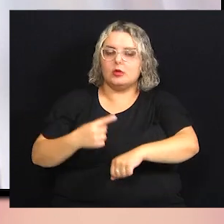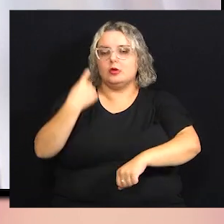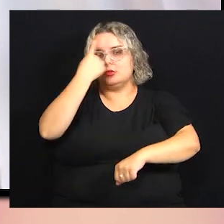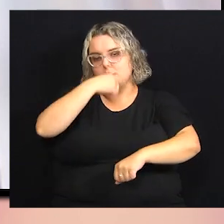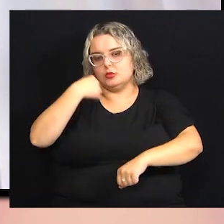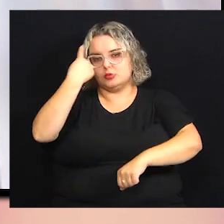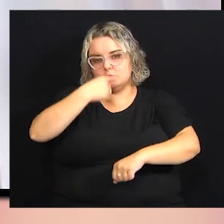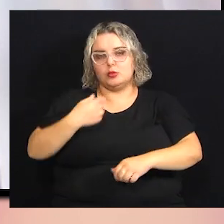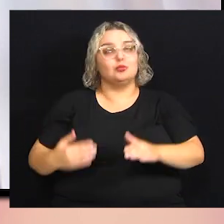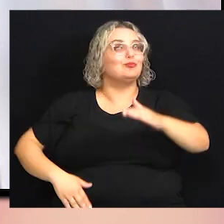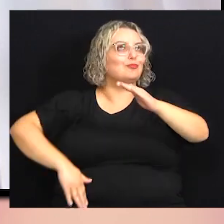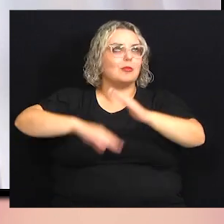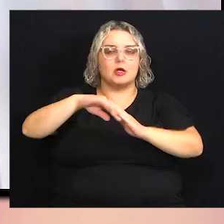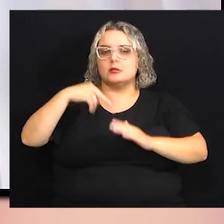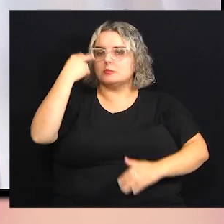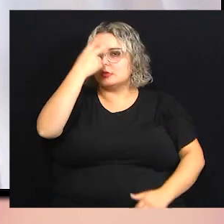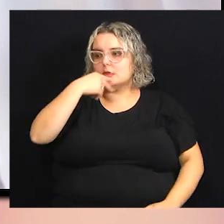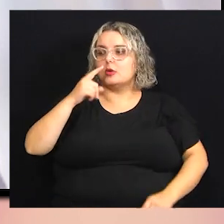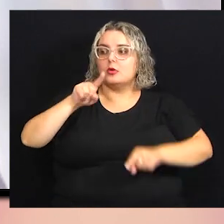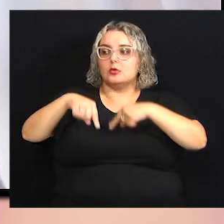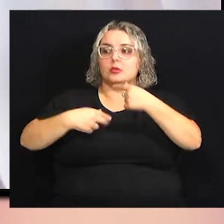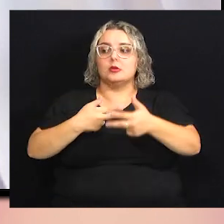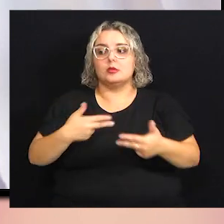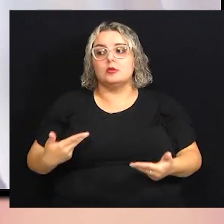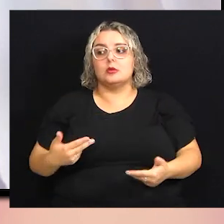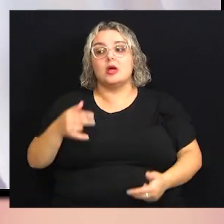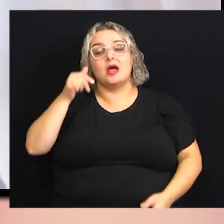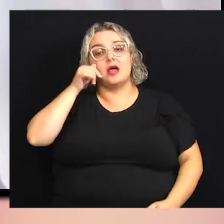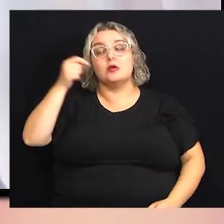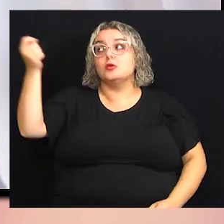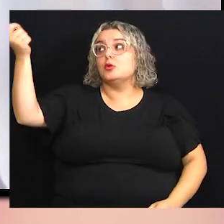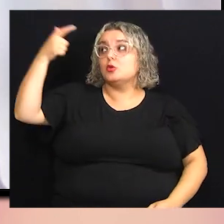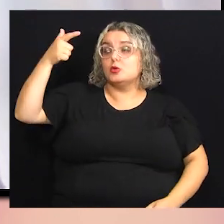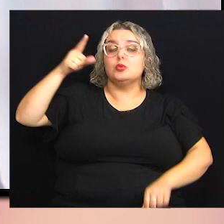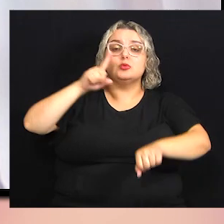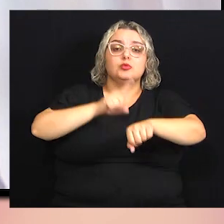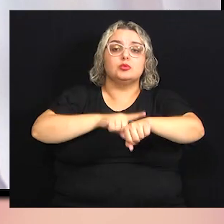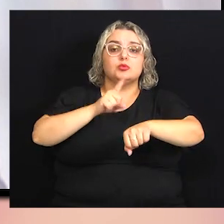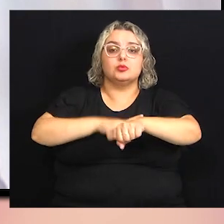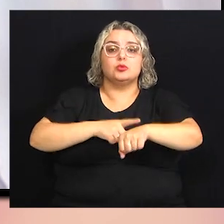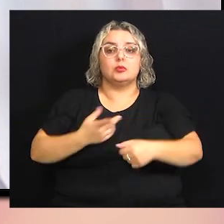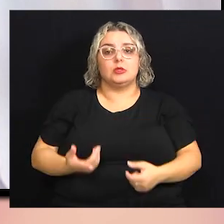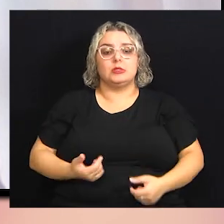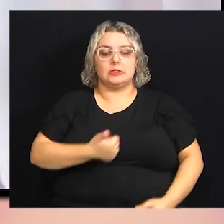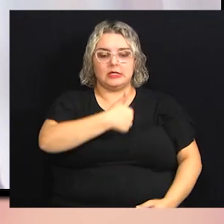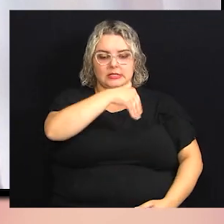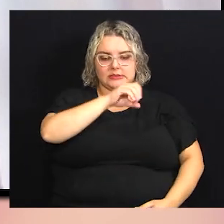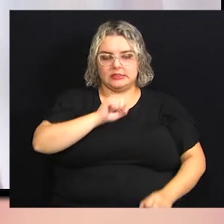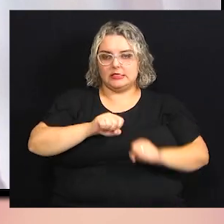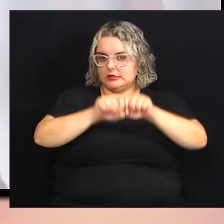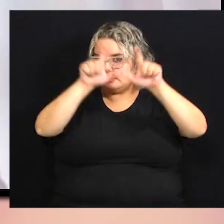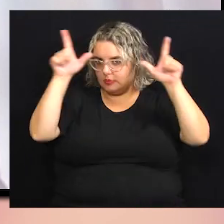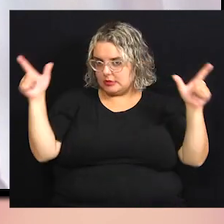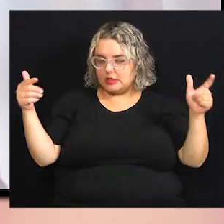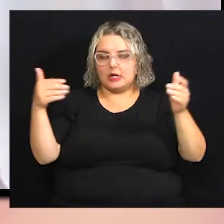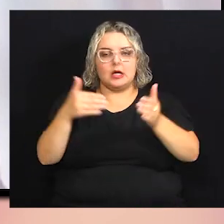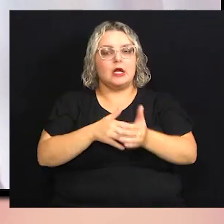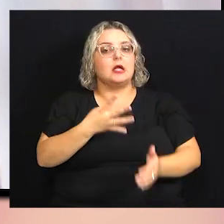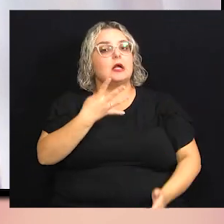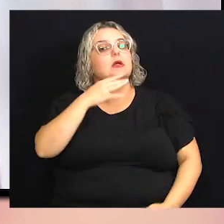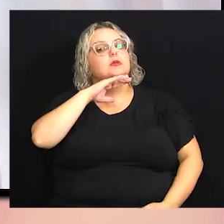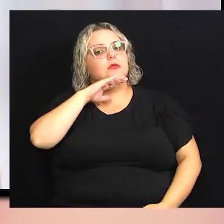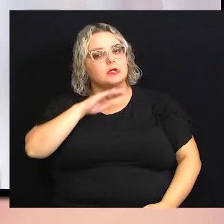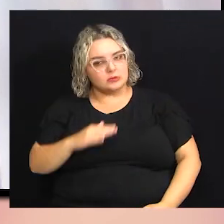em hora, ou no máximo de 2 em 2 horas. Outra coisa é evitar a exposição solar no horário de pico, então entre as 10 horas da